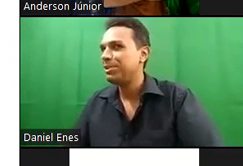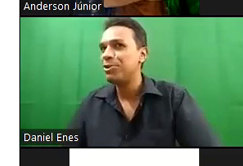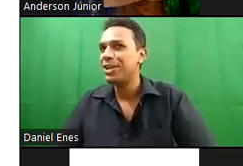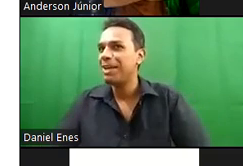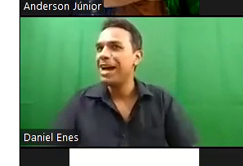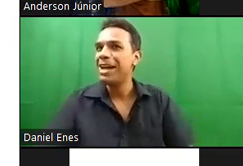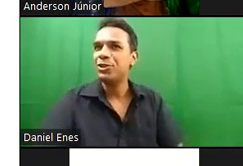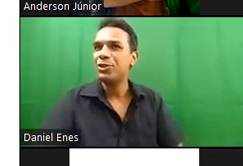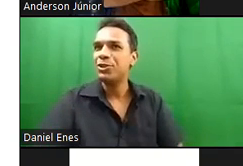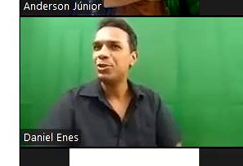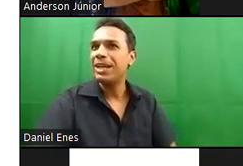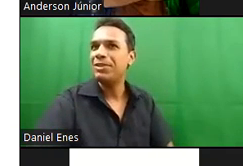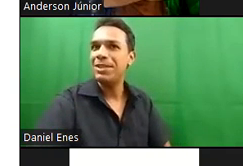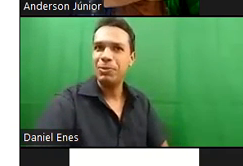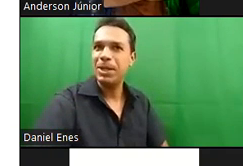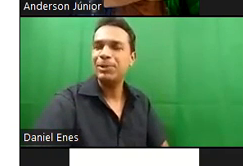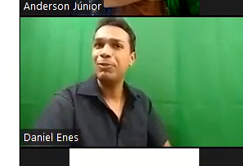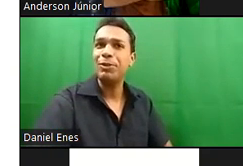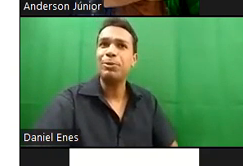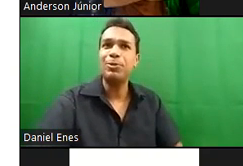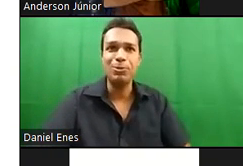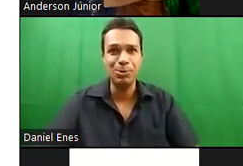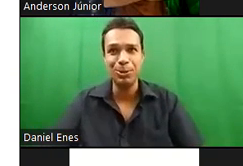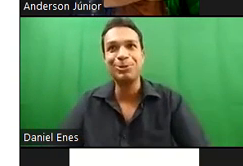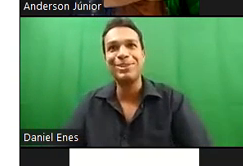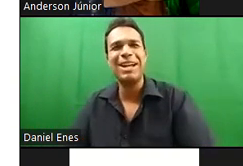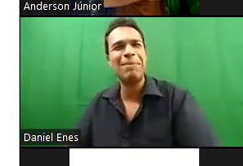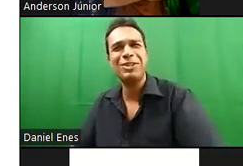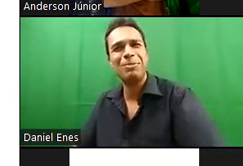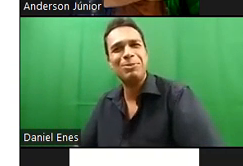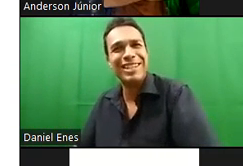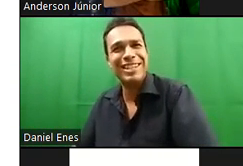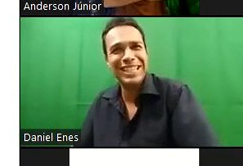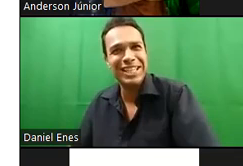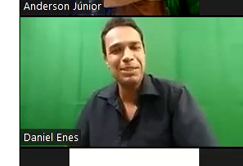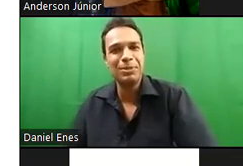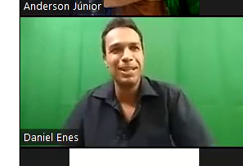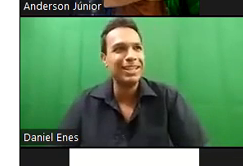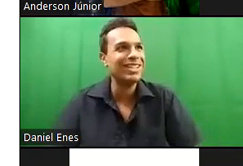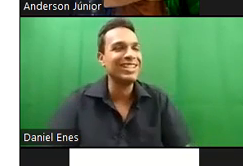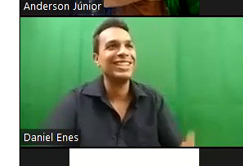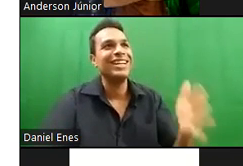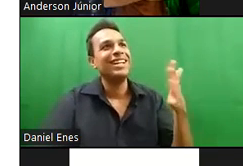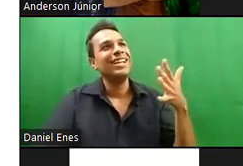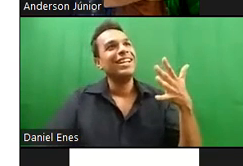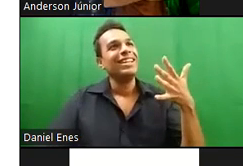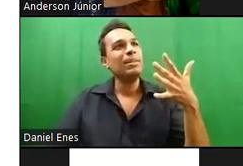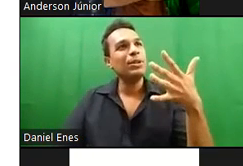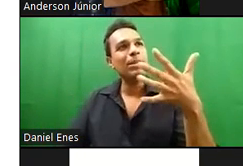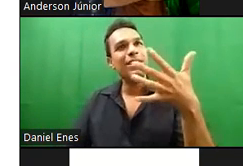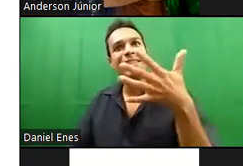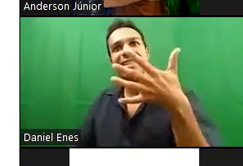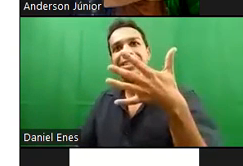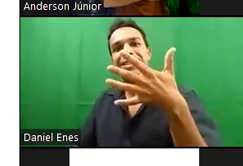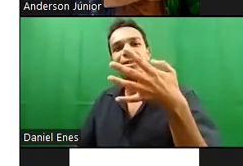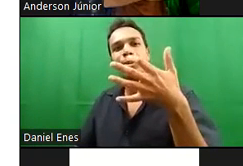um livro de gramática, estudar de vez em quando, talvez para um concurso. Gramática é uma coisa linda, espetacular, né, gente? Tem pelo